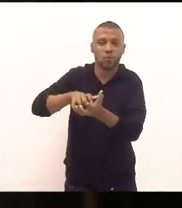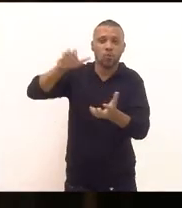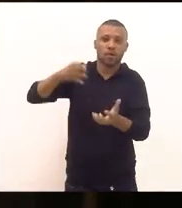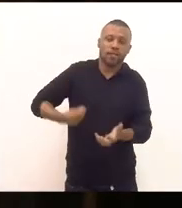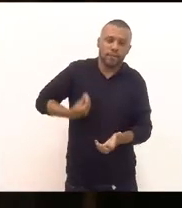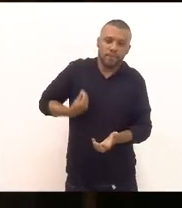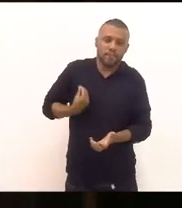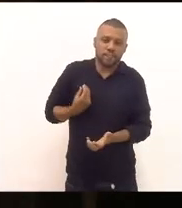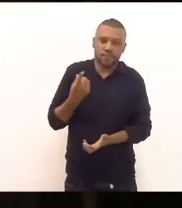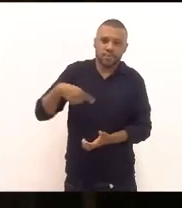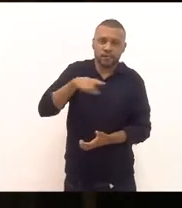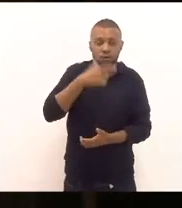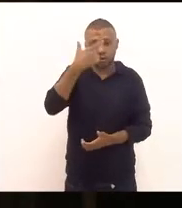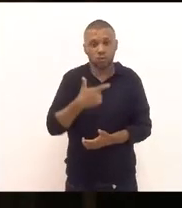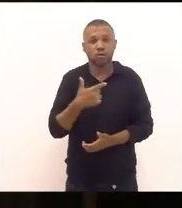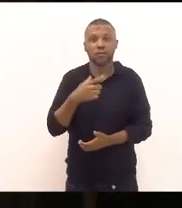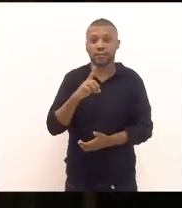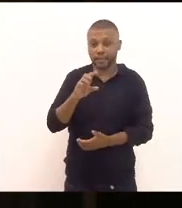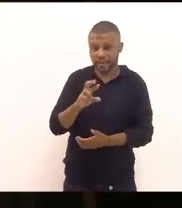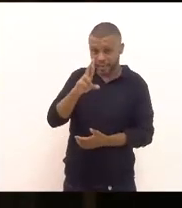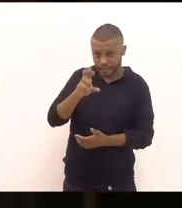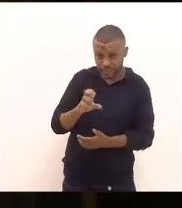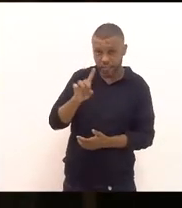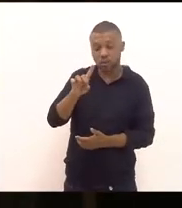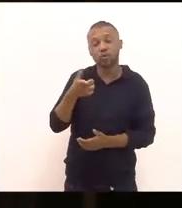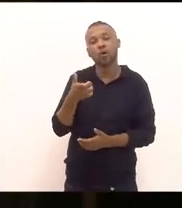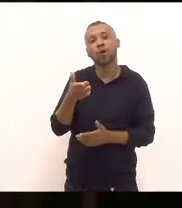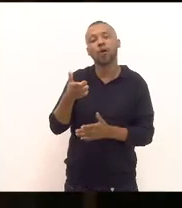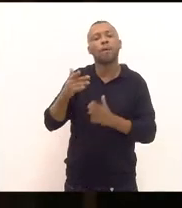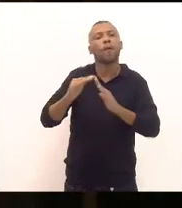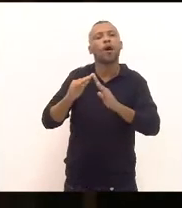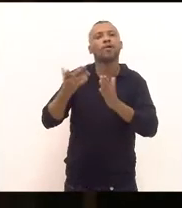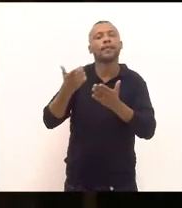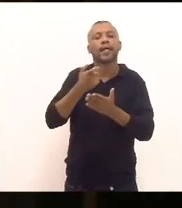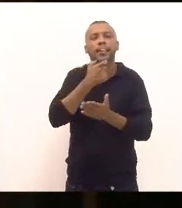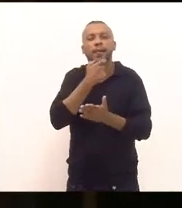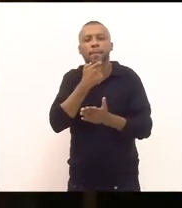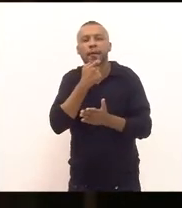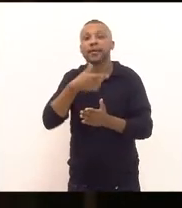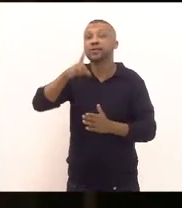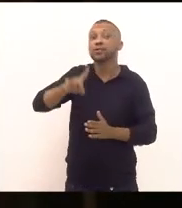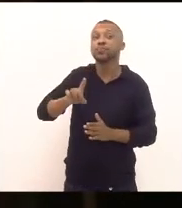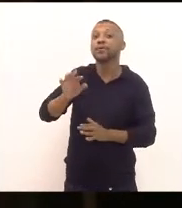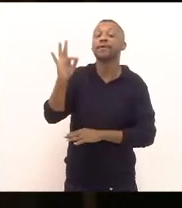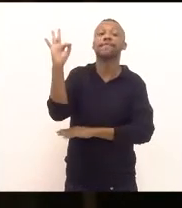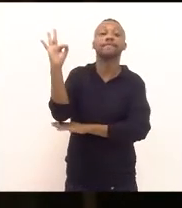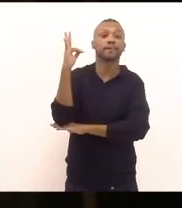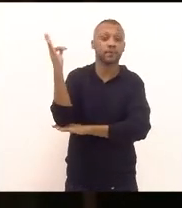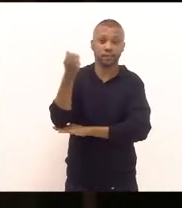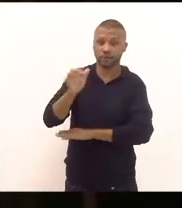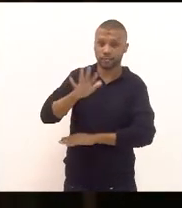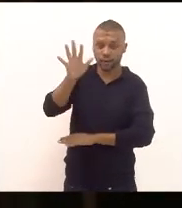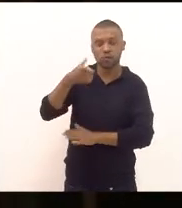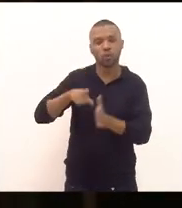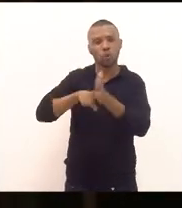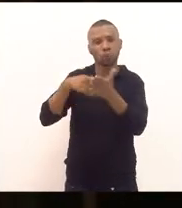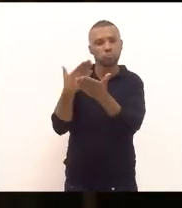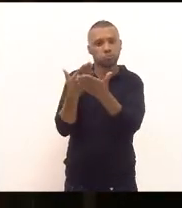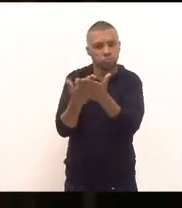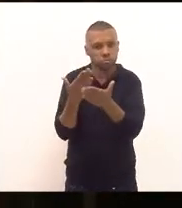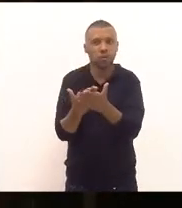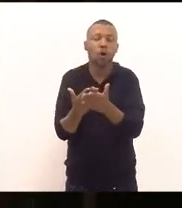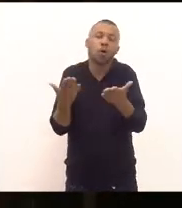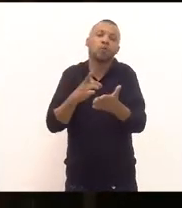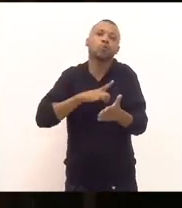é eu sou o endereço queria da Vila Cascatinha no complexo da penha diretor da federação de favelas sou Historiador estão como